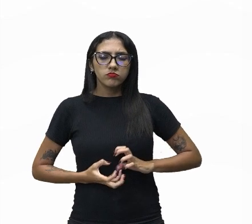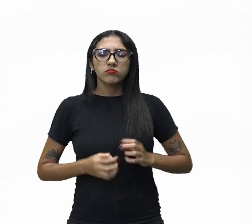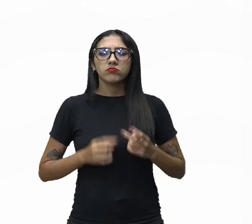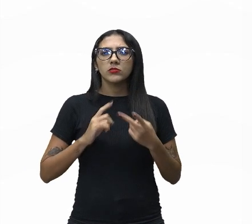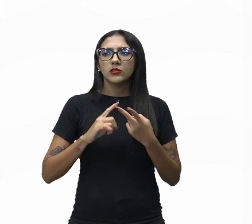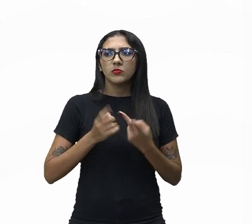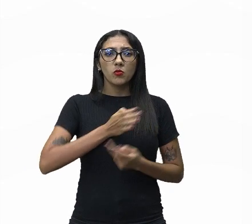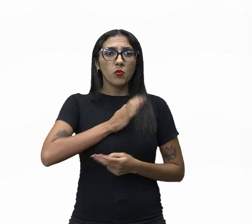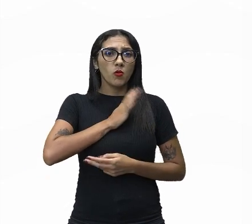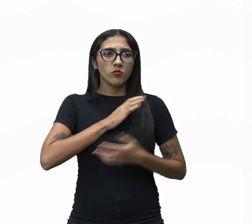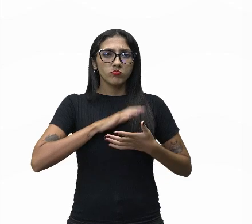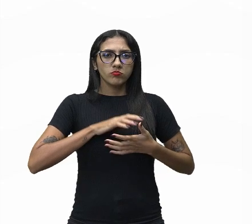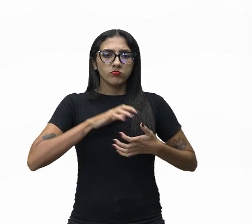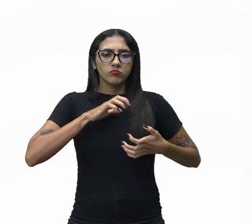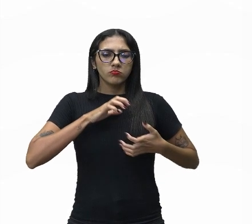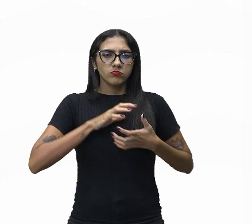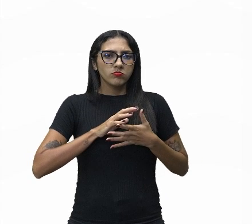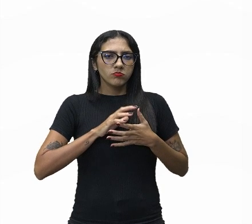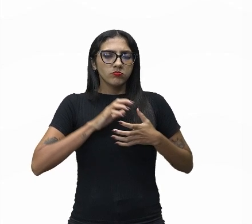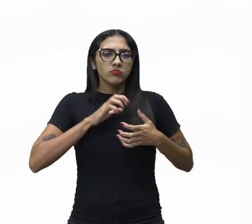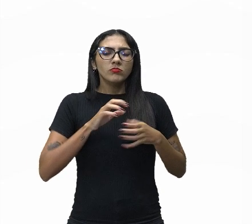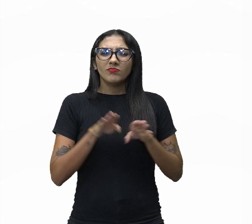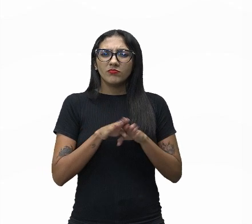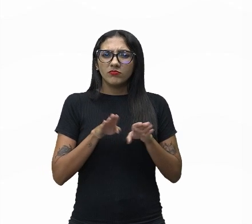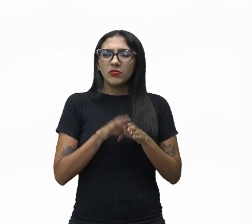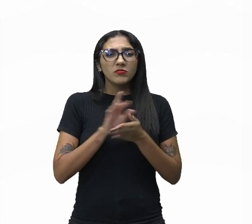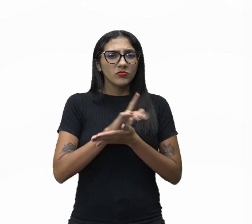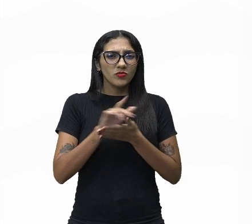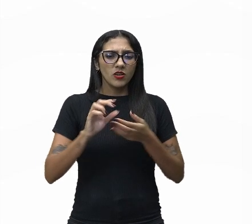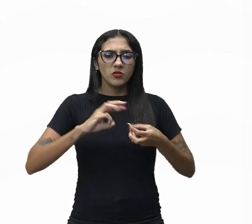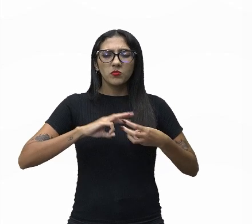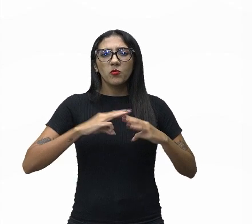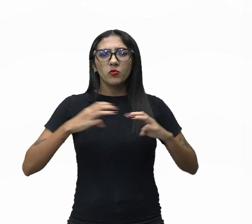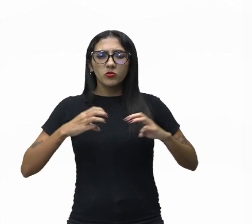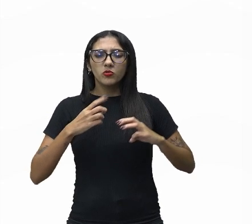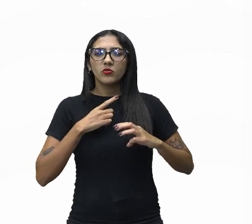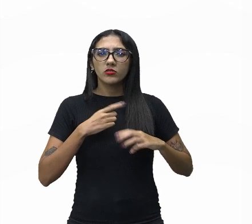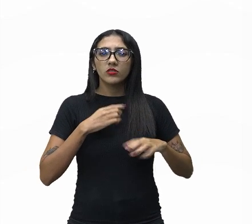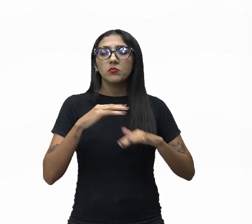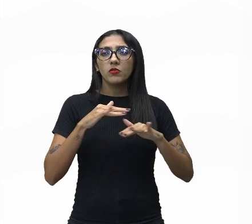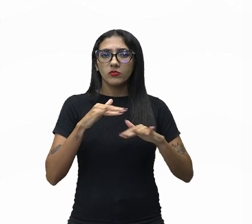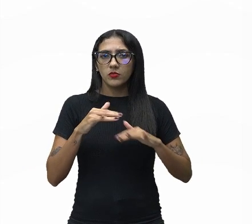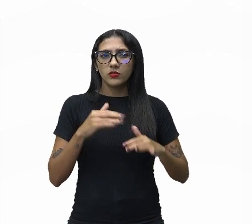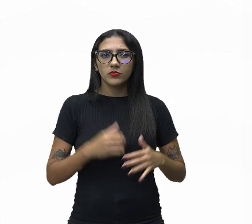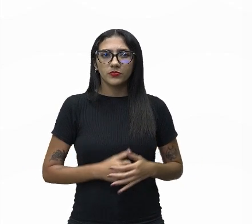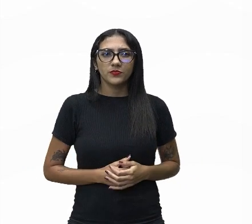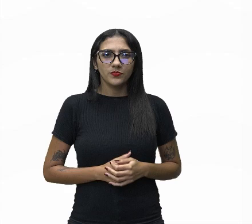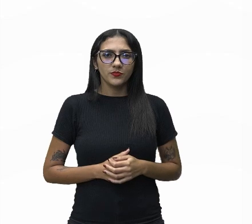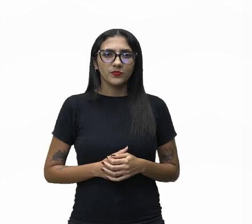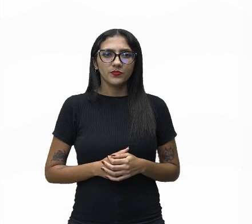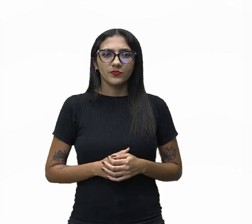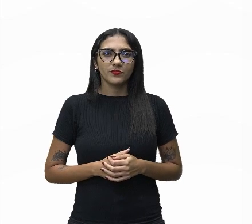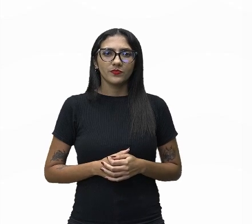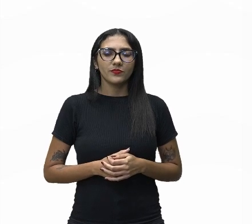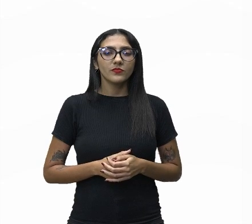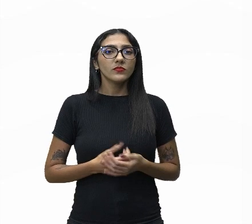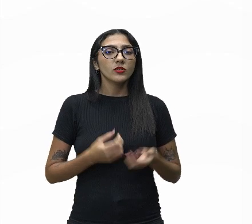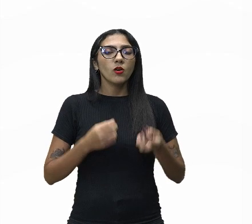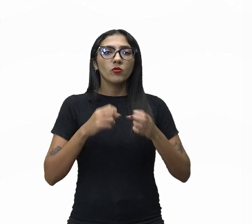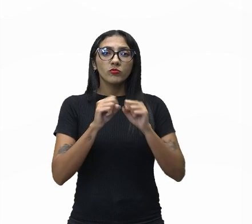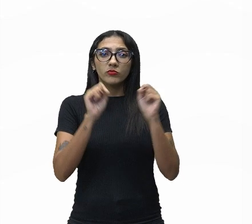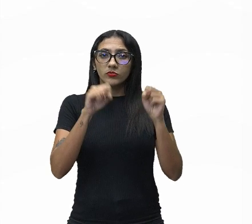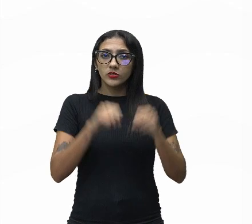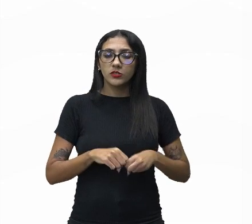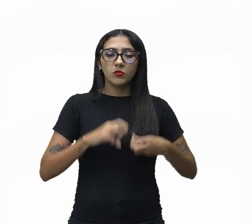nosso coração. Né? Então, são diferentes tipos de músculos que realizam movimentos. Tá? Quando a gente fala do sistema